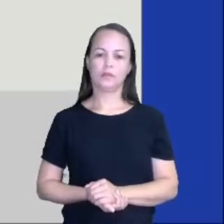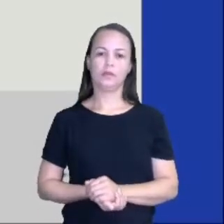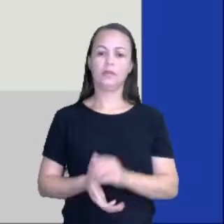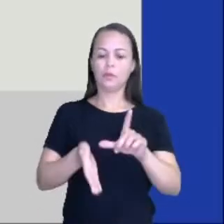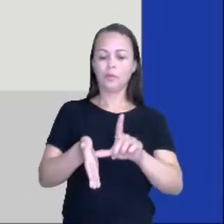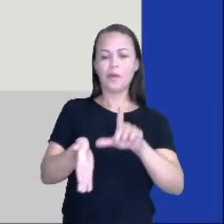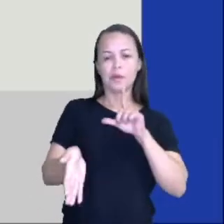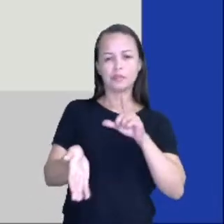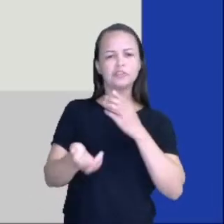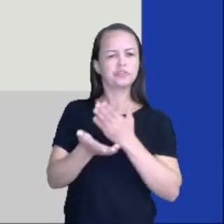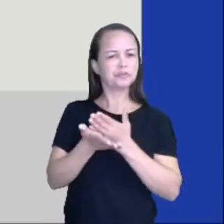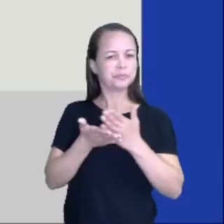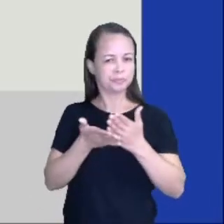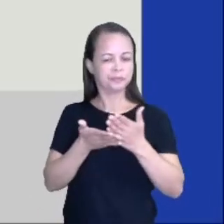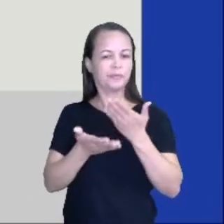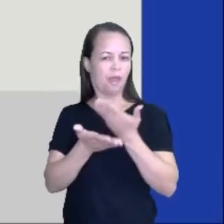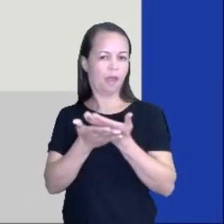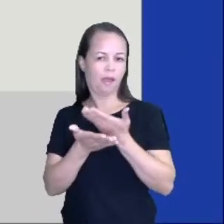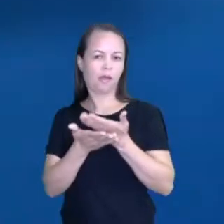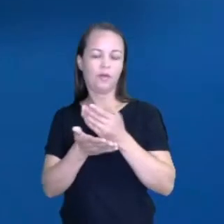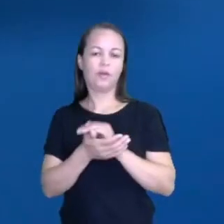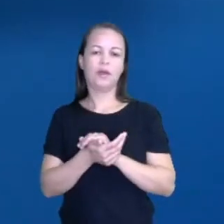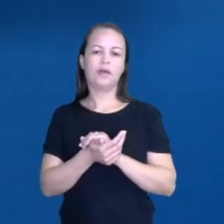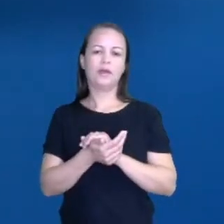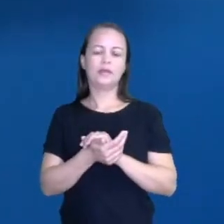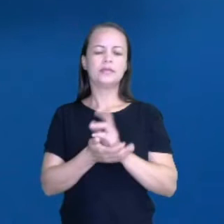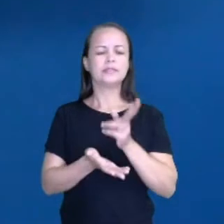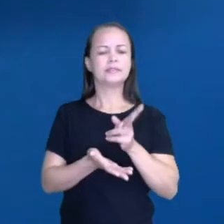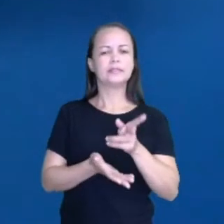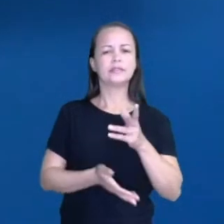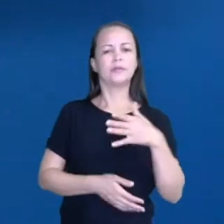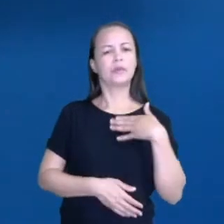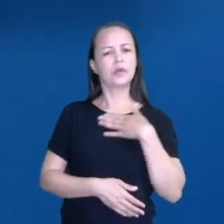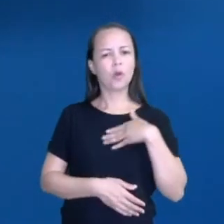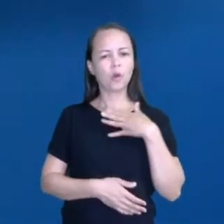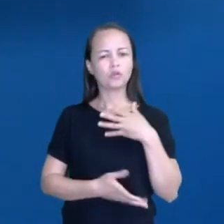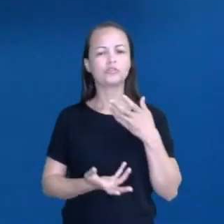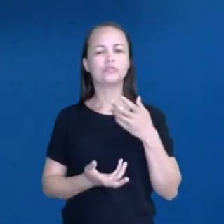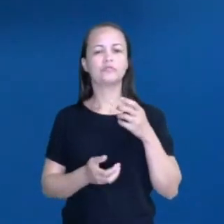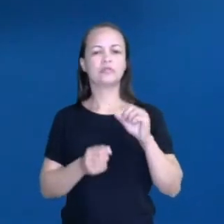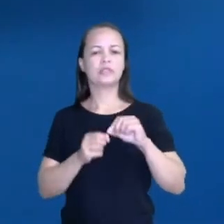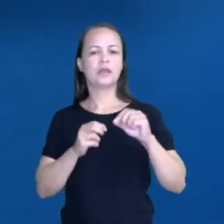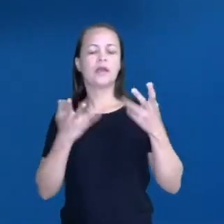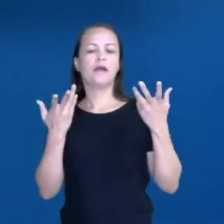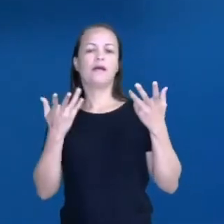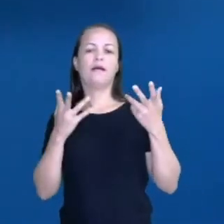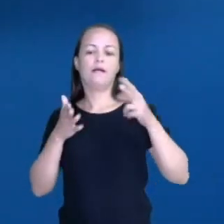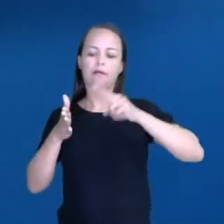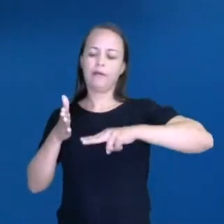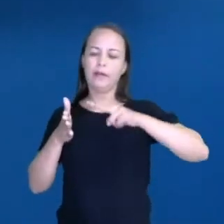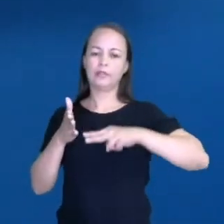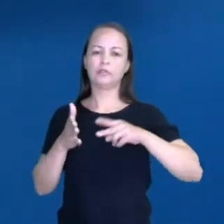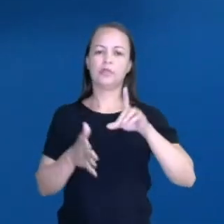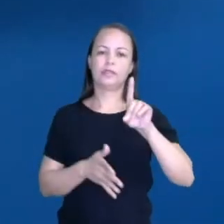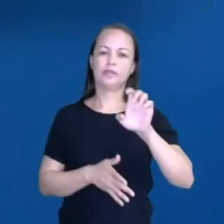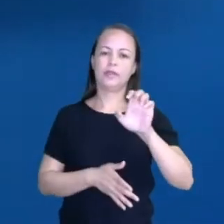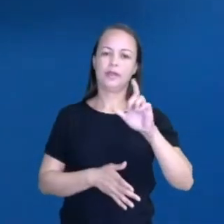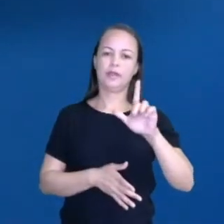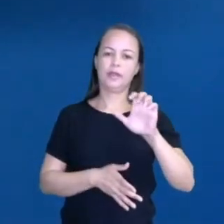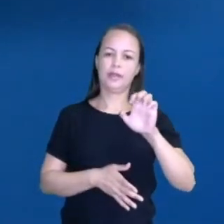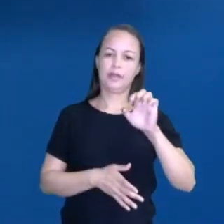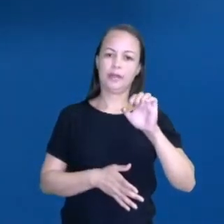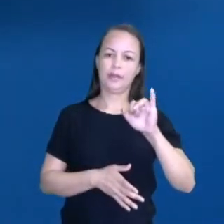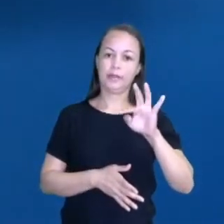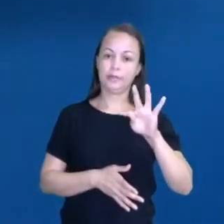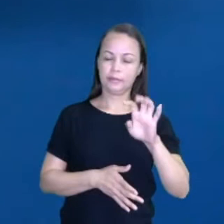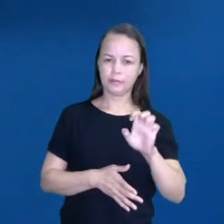a aula, eu sempre gosto de fazer a leitura de leite. E hoje, a nossa leitura de leite vai ser com um